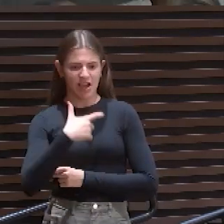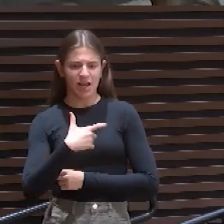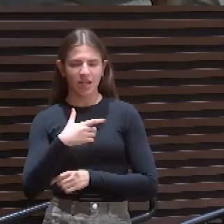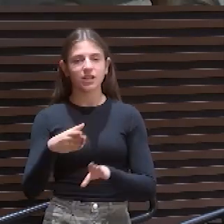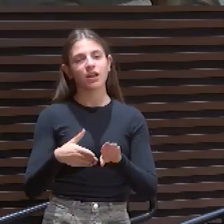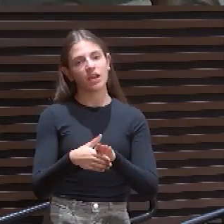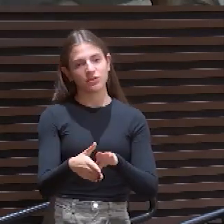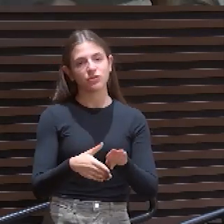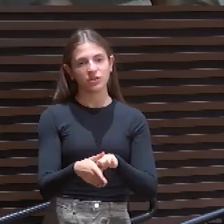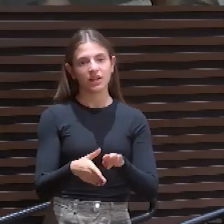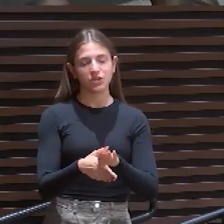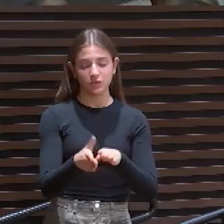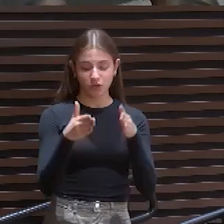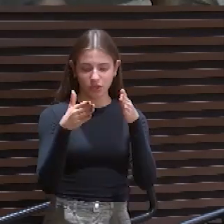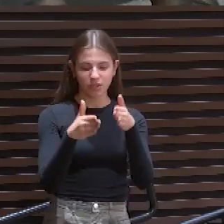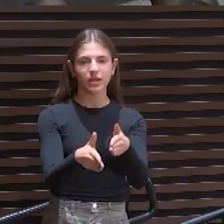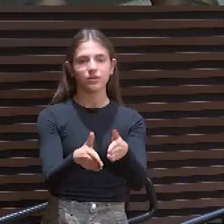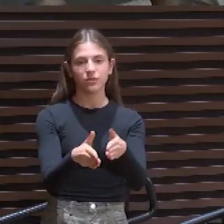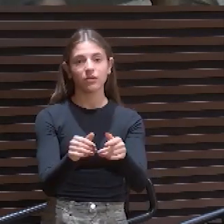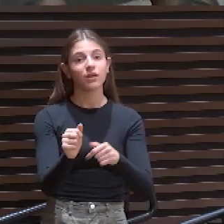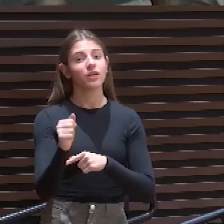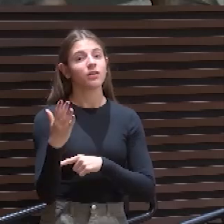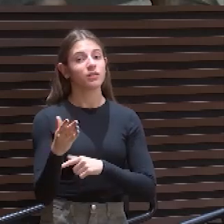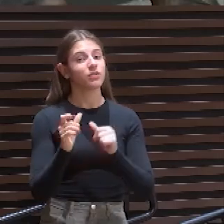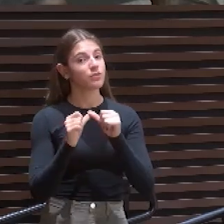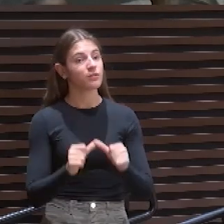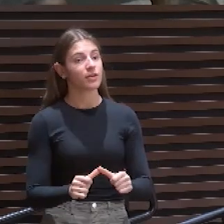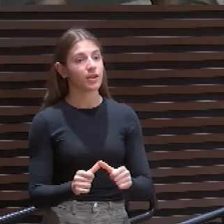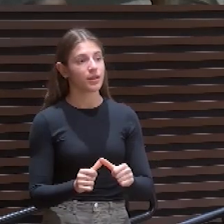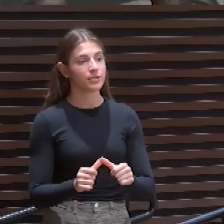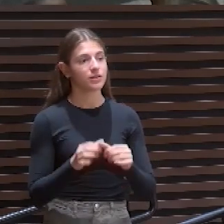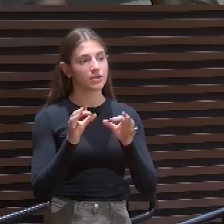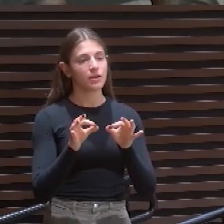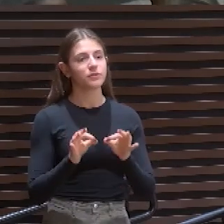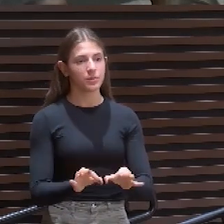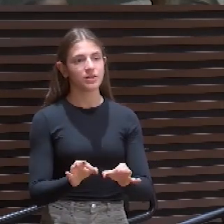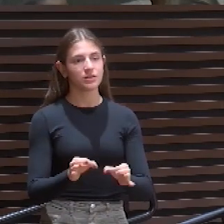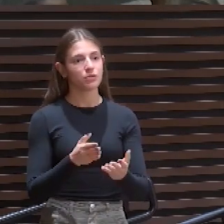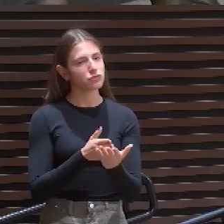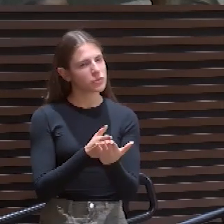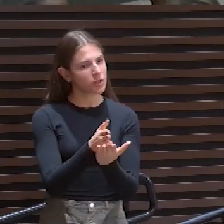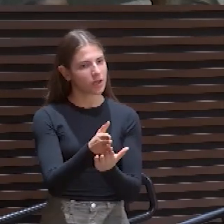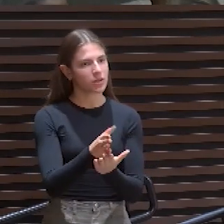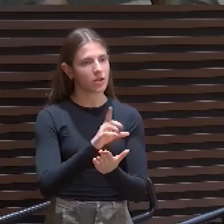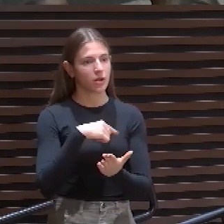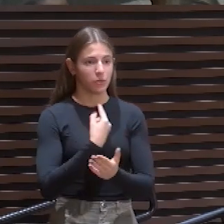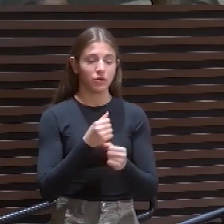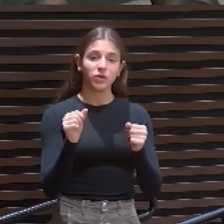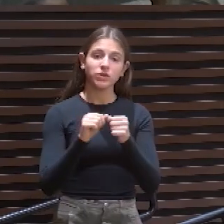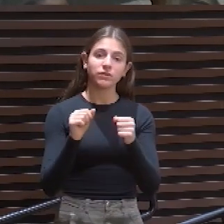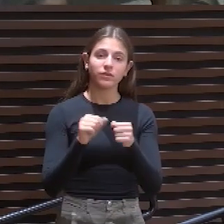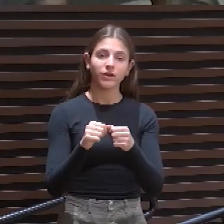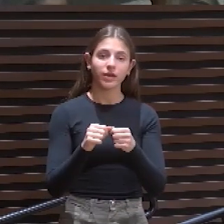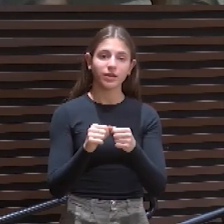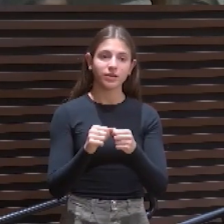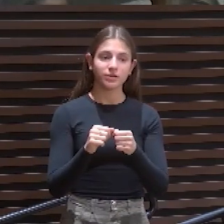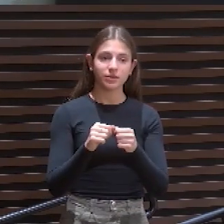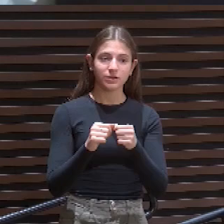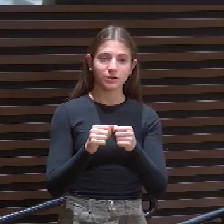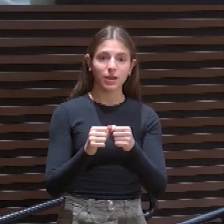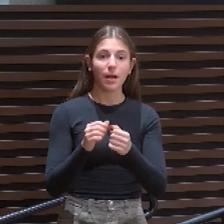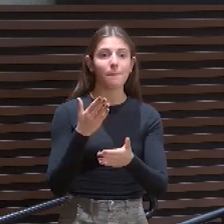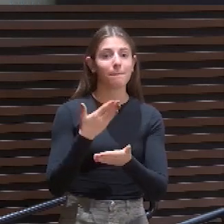exortativo. Então, essas afirmações diretas nos faz entrar na